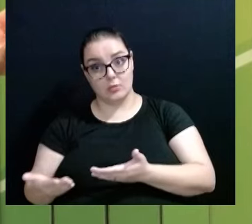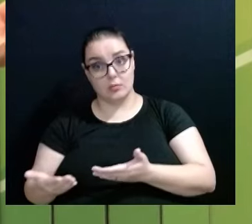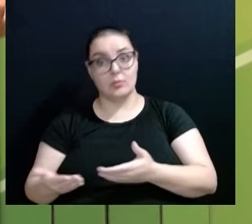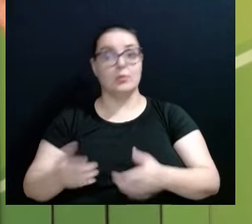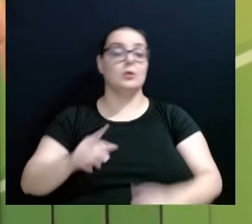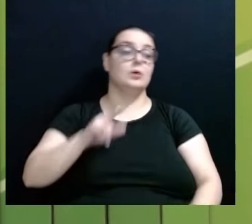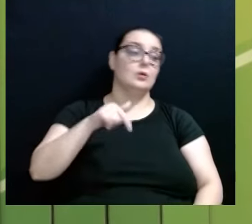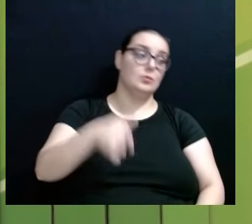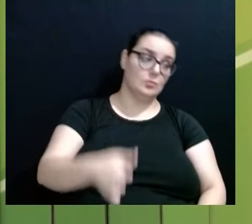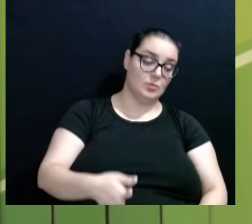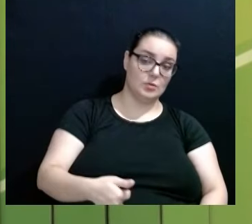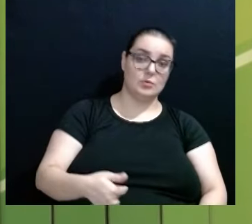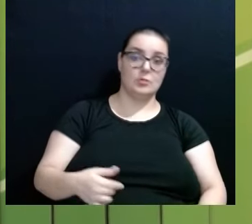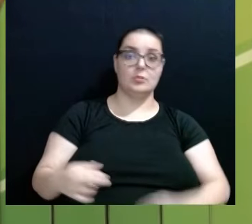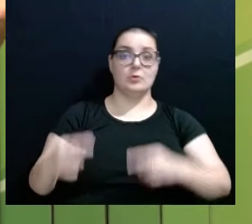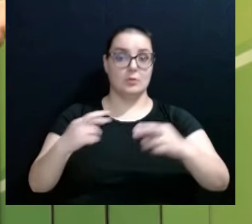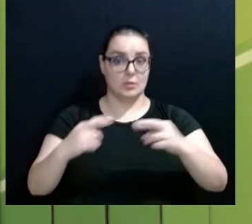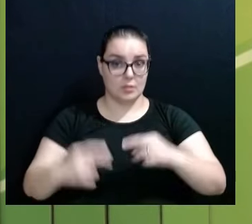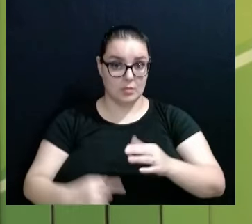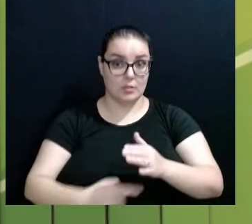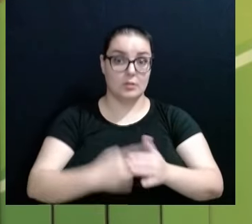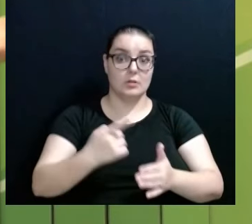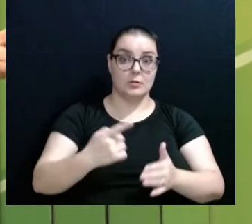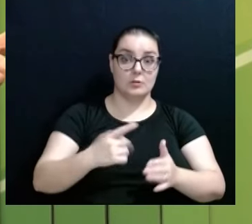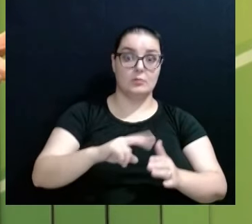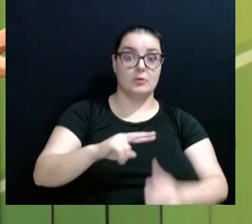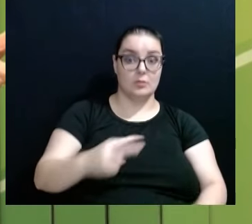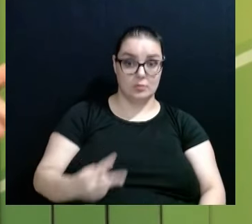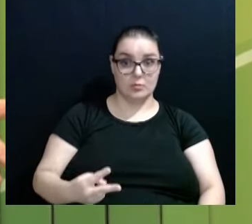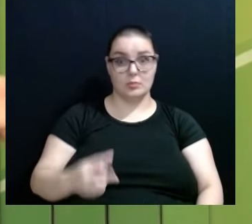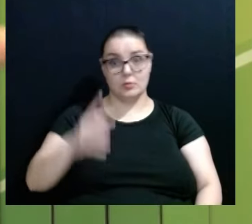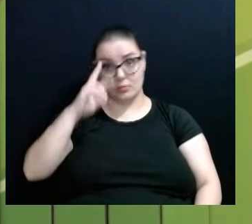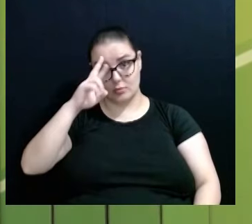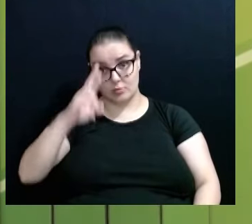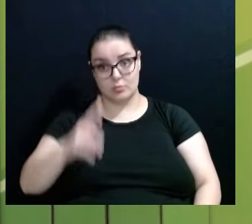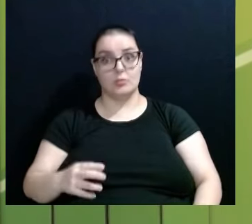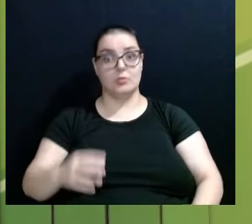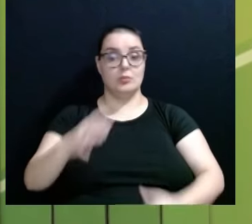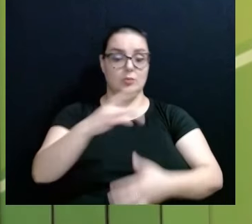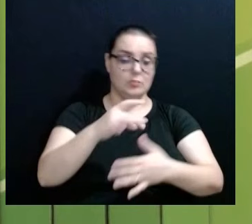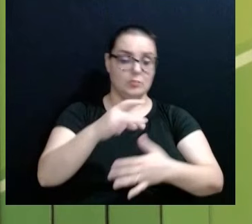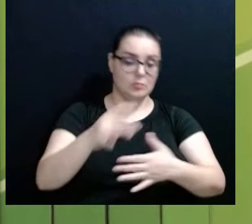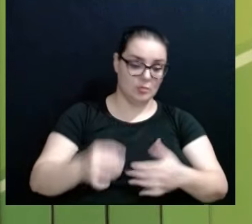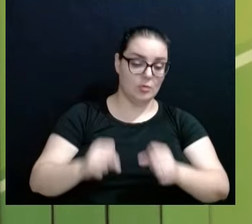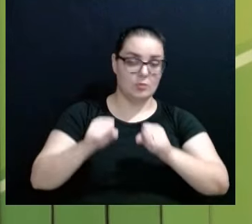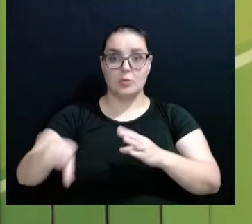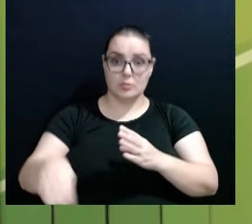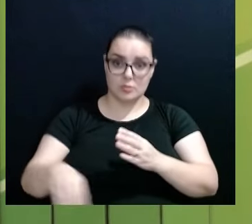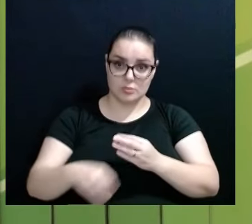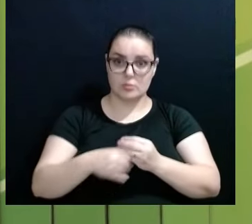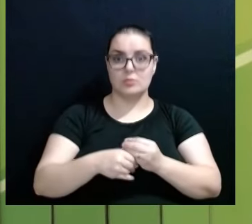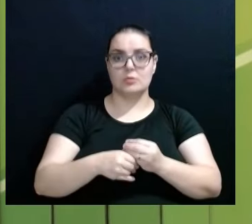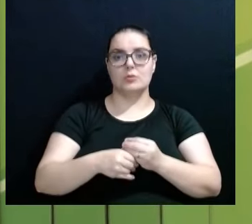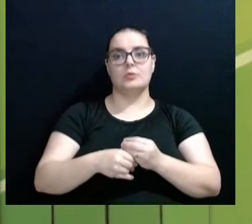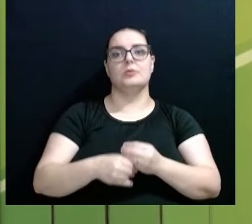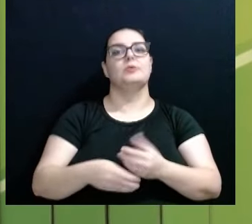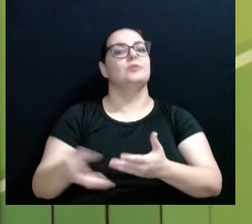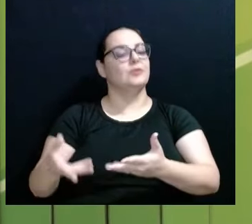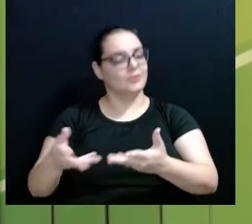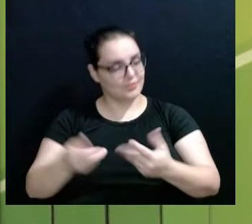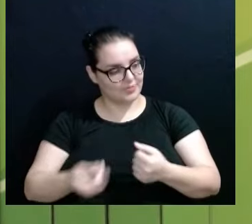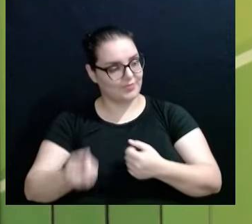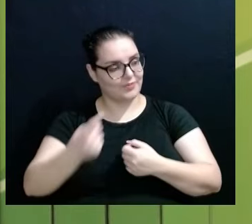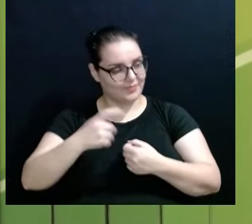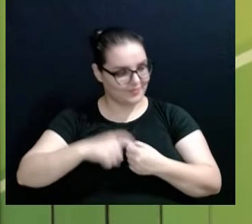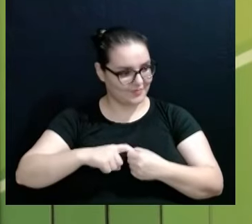dessa apresentação e depois dessa apreciação dessa primeira versão, se o senhor tiver elementos que possa aqui